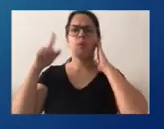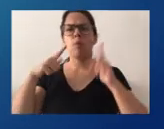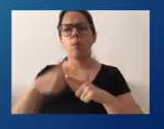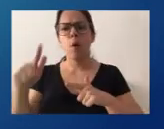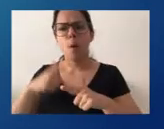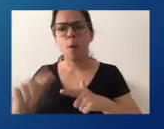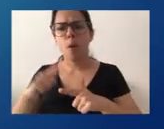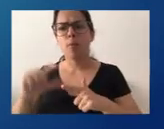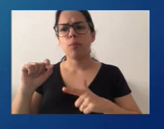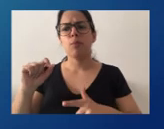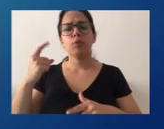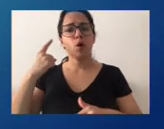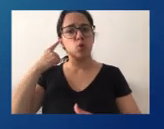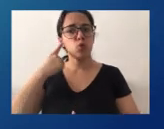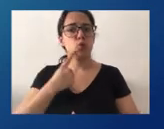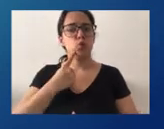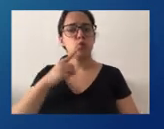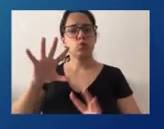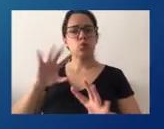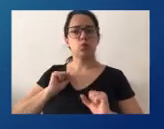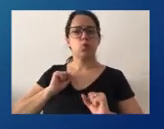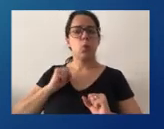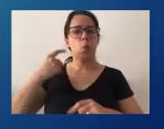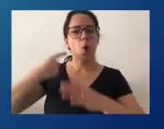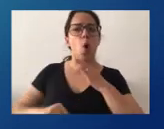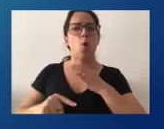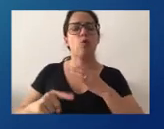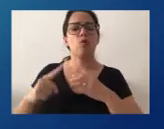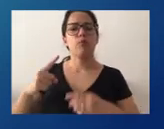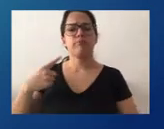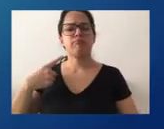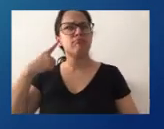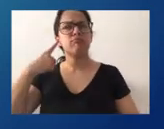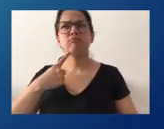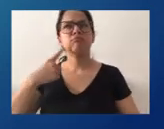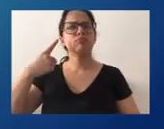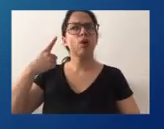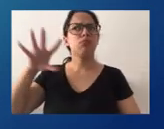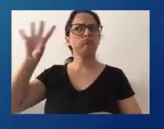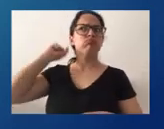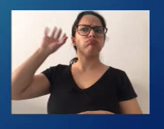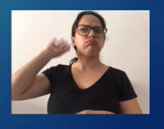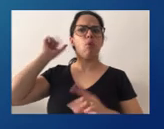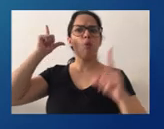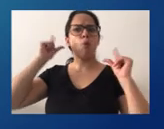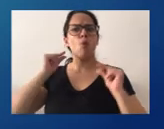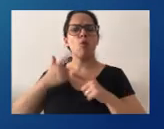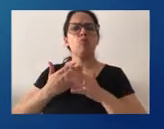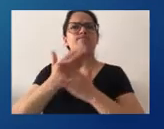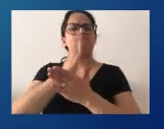surdez profissional, né, que afeta o sistema nervoso, o aparelho digestivo, circulatório e causa, né, um desconforto e a